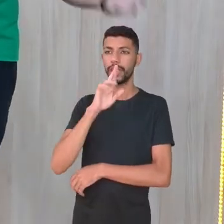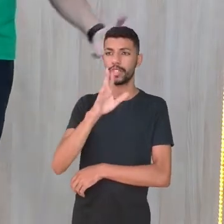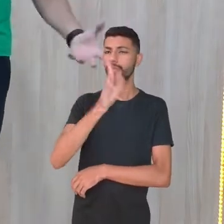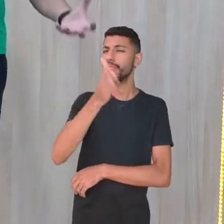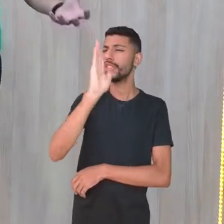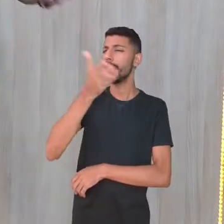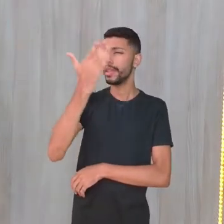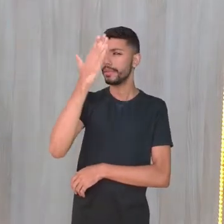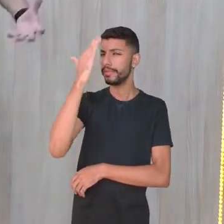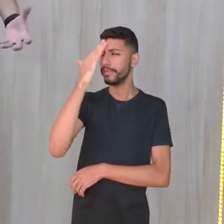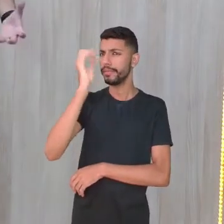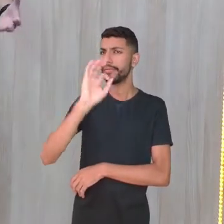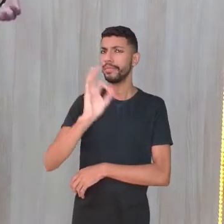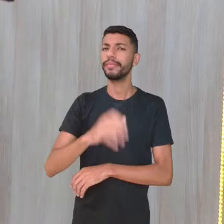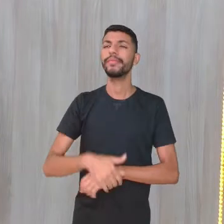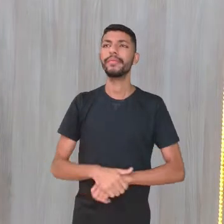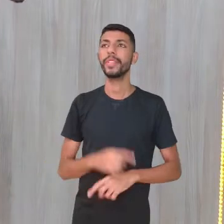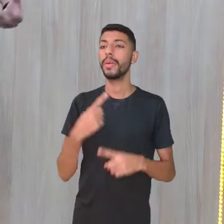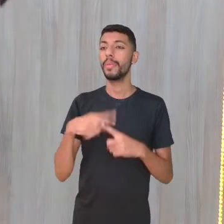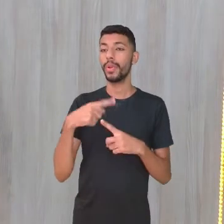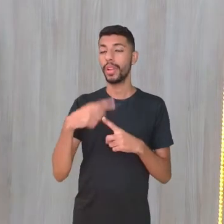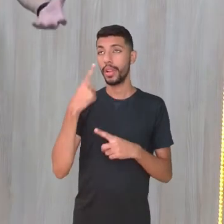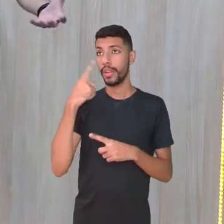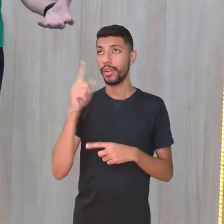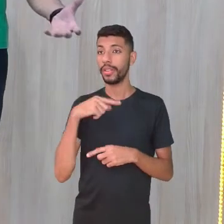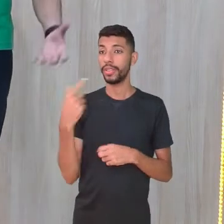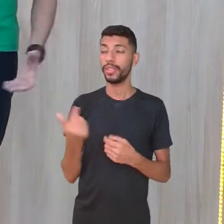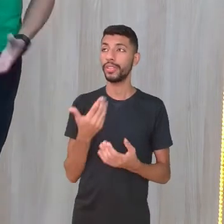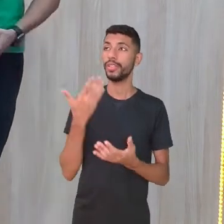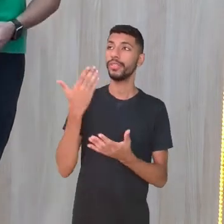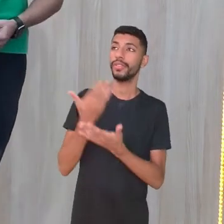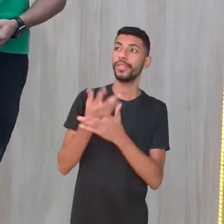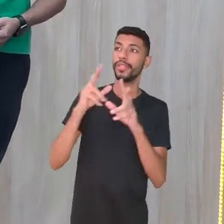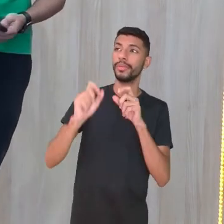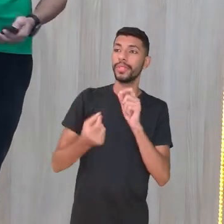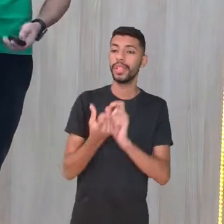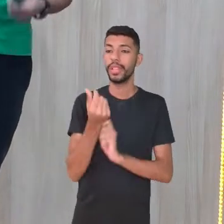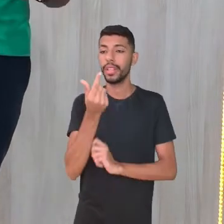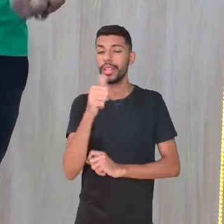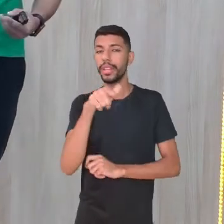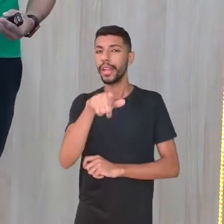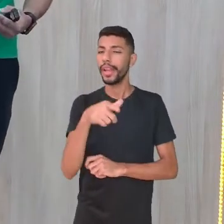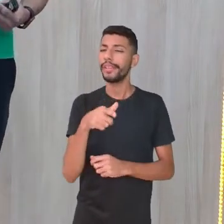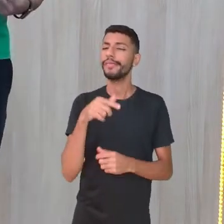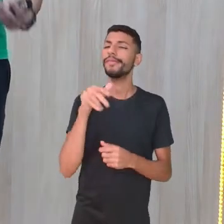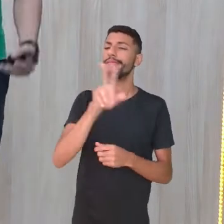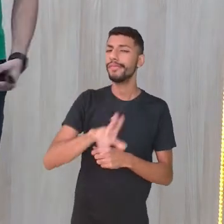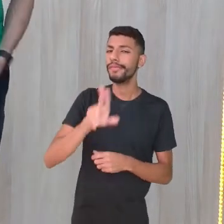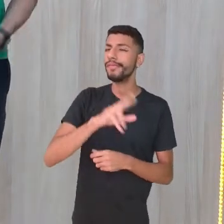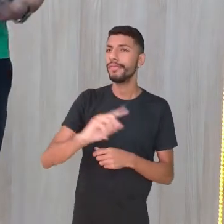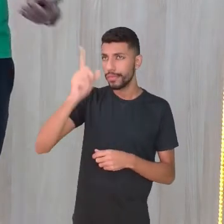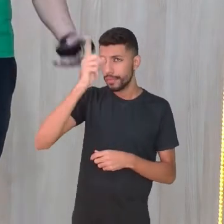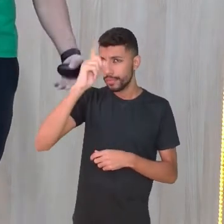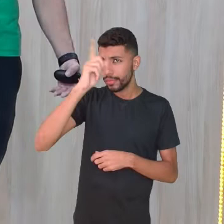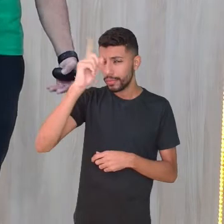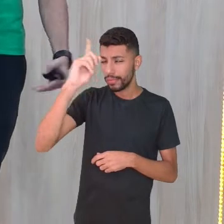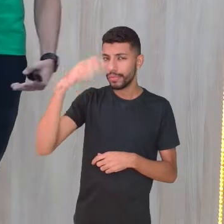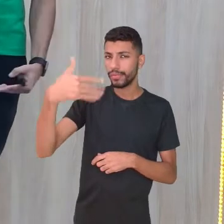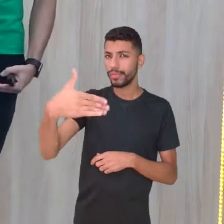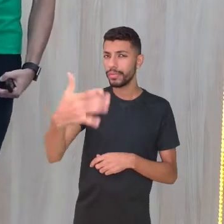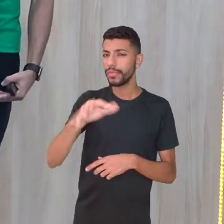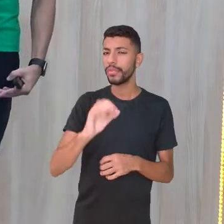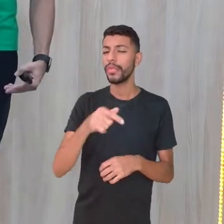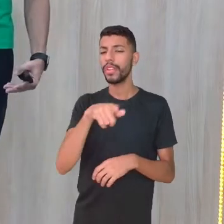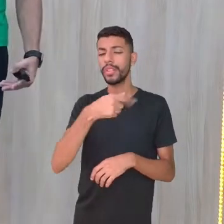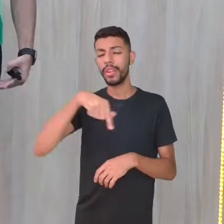sua cabeça. Por quê? Porque a gente está falando de dinheiro. Dinheiro é algo que você utiliza, né, no seu dia a dia. Quando você